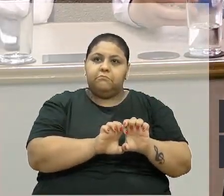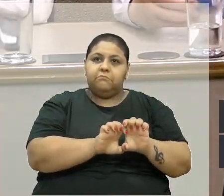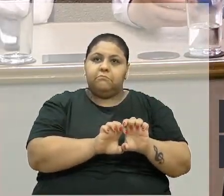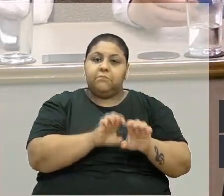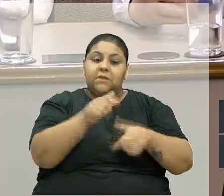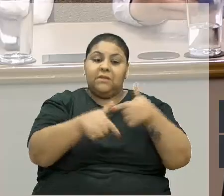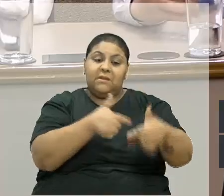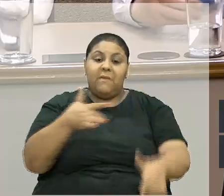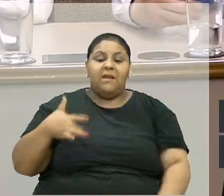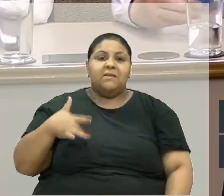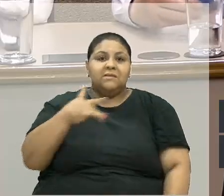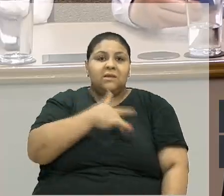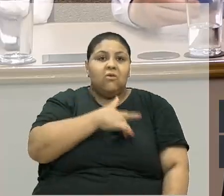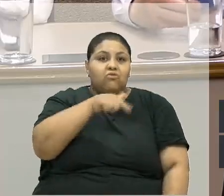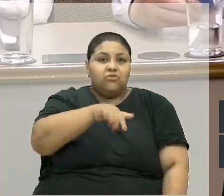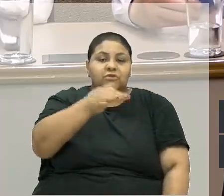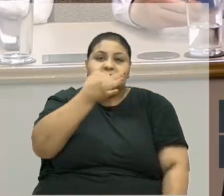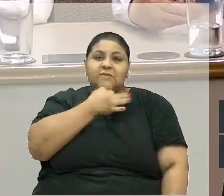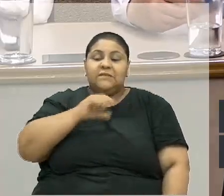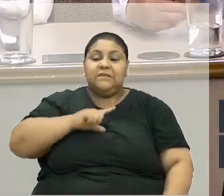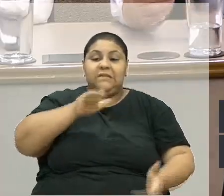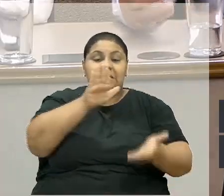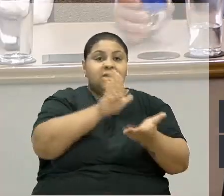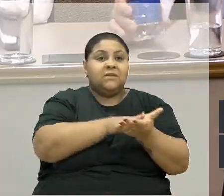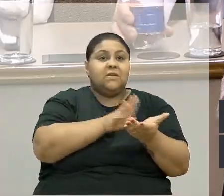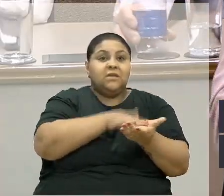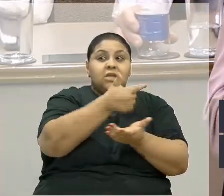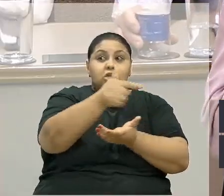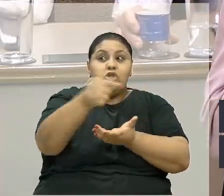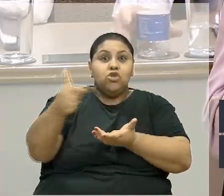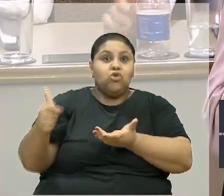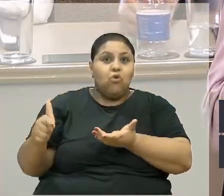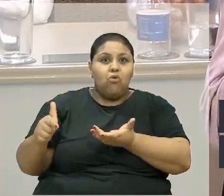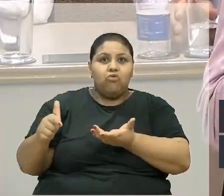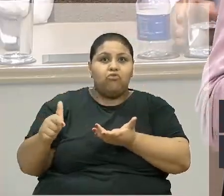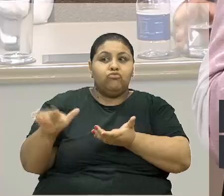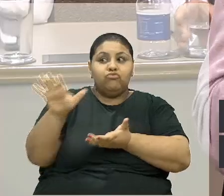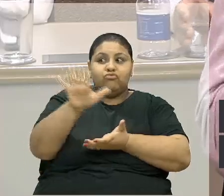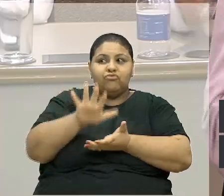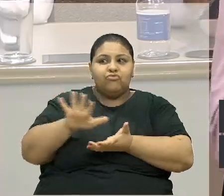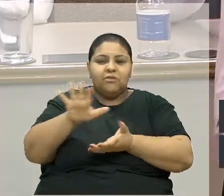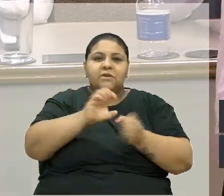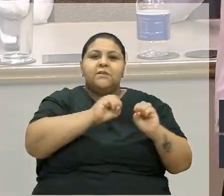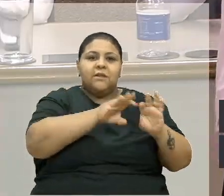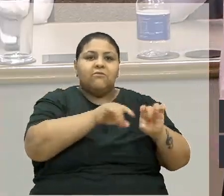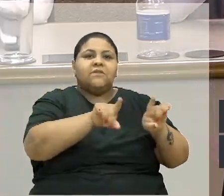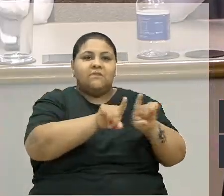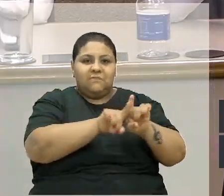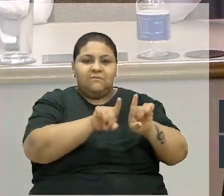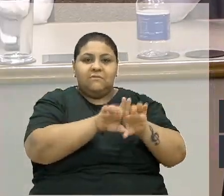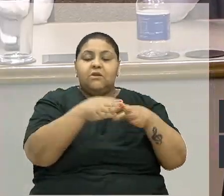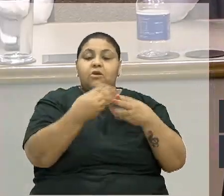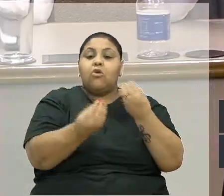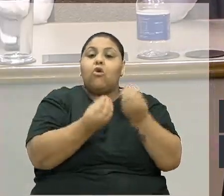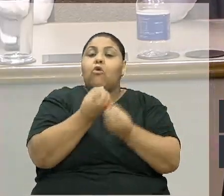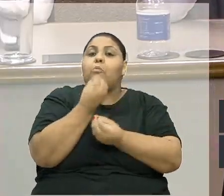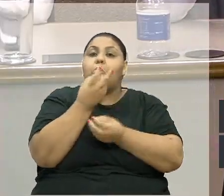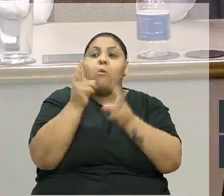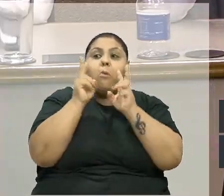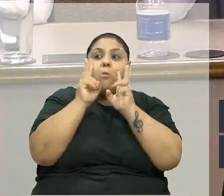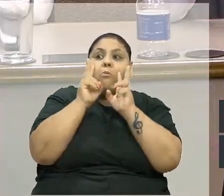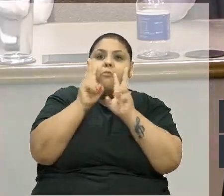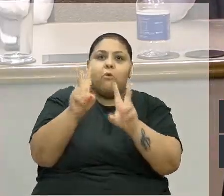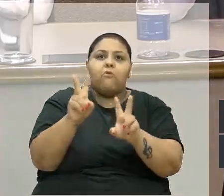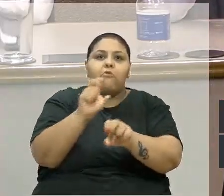no município, e a gente tem cobrado em todas as esferas e na educação também. E como é bom ver o